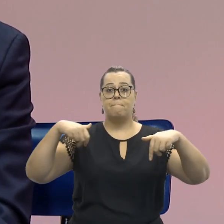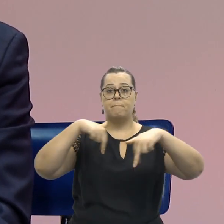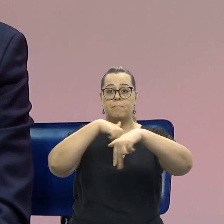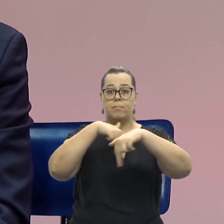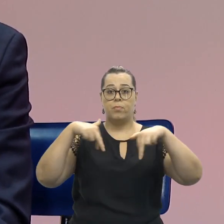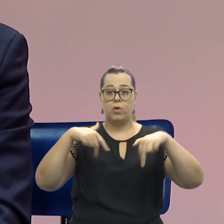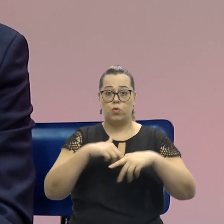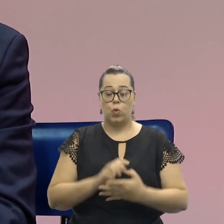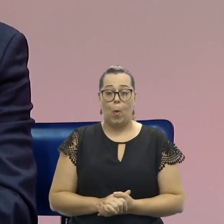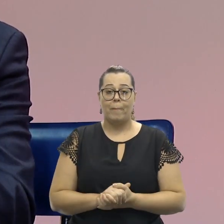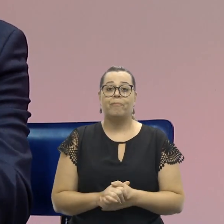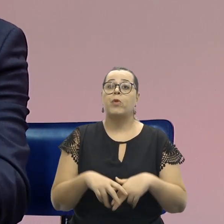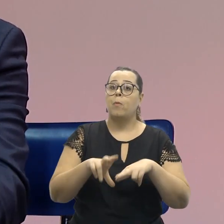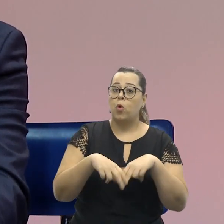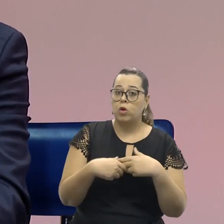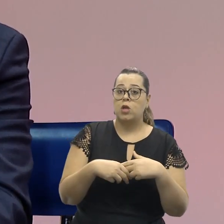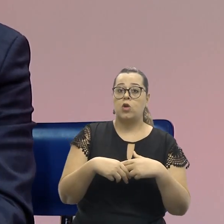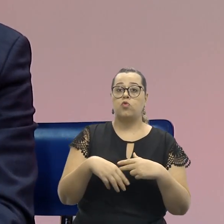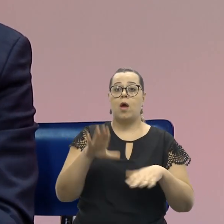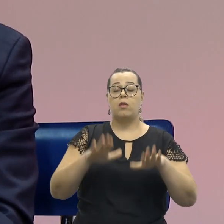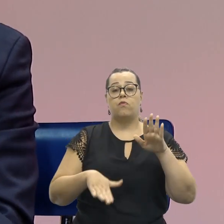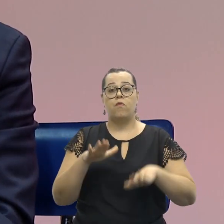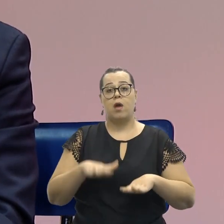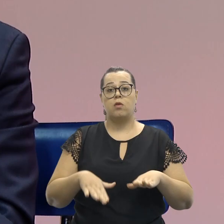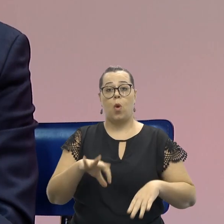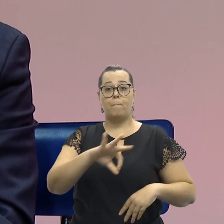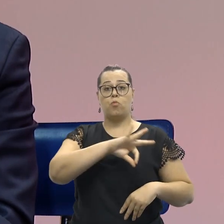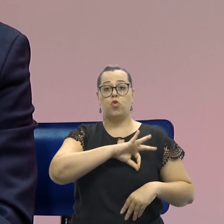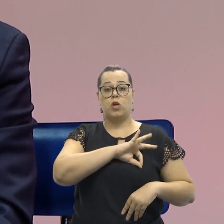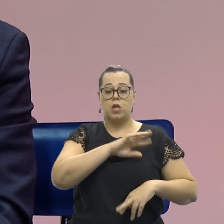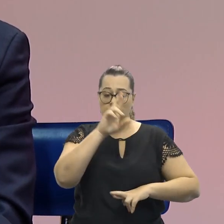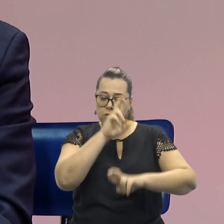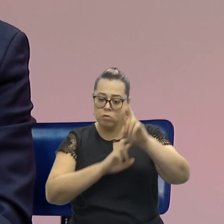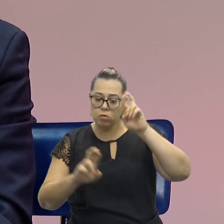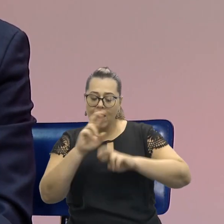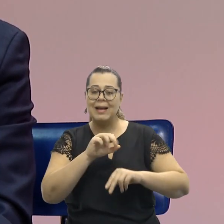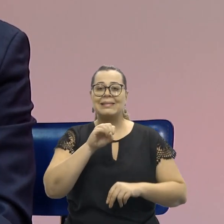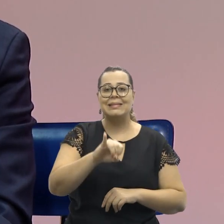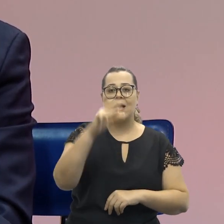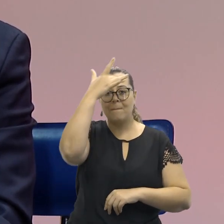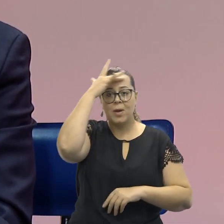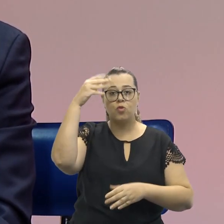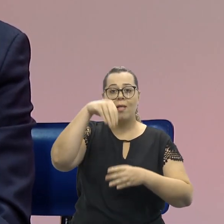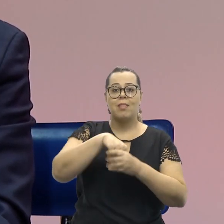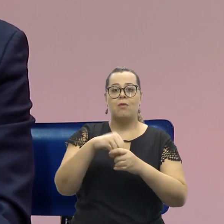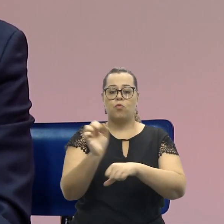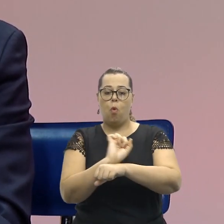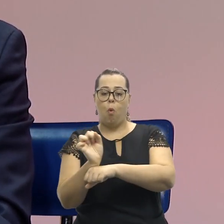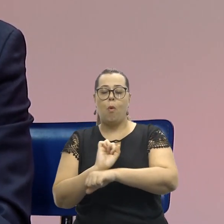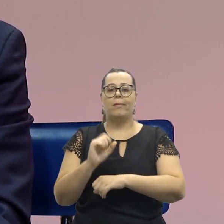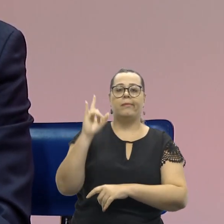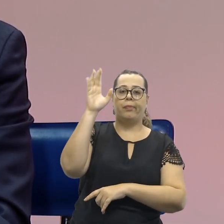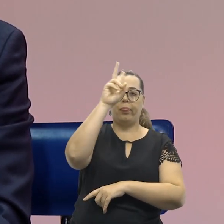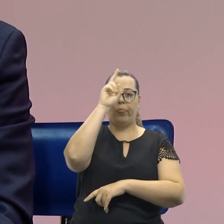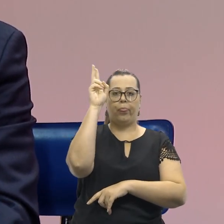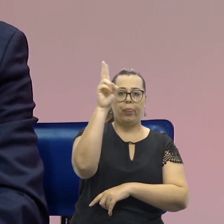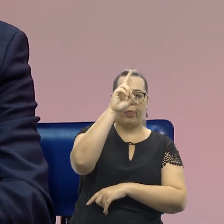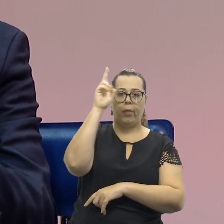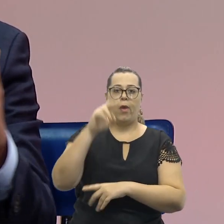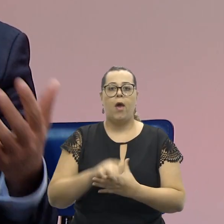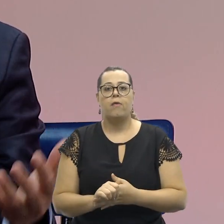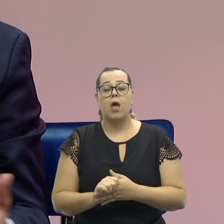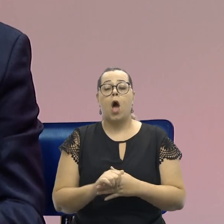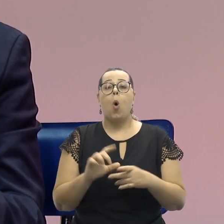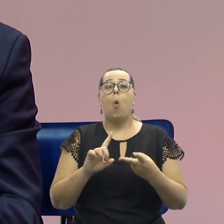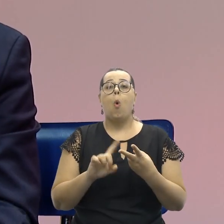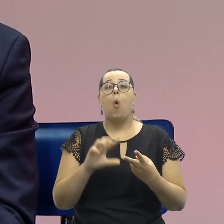faz, fiscalizando, às vezes, o condutor embriagado, a pessoa que se excede na velocidade, os não habilitados. Então, todo